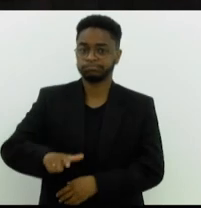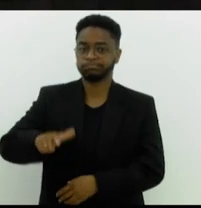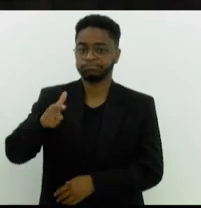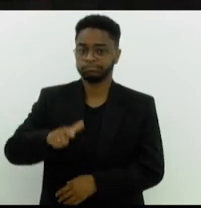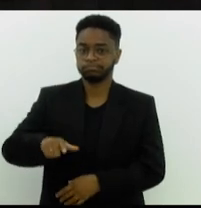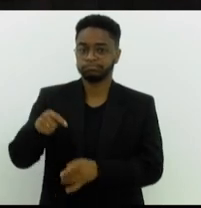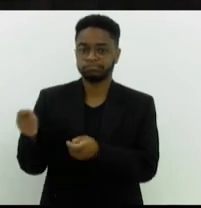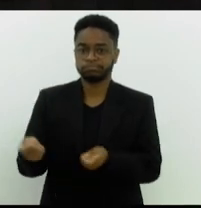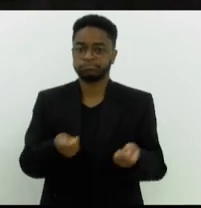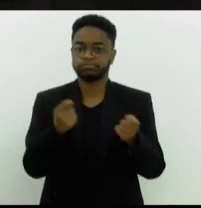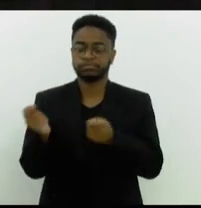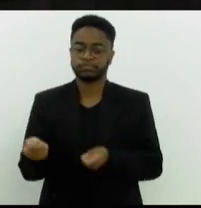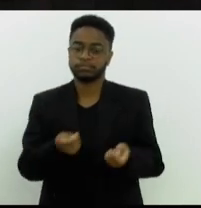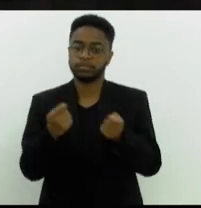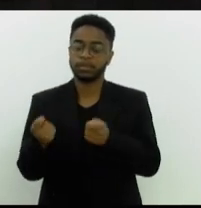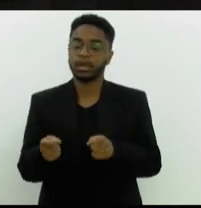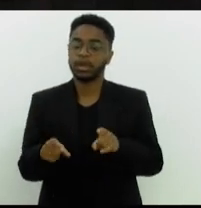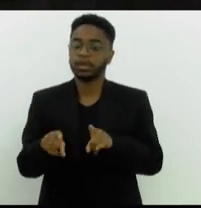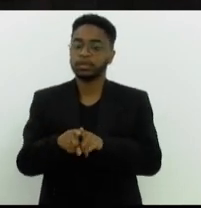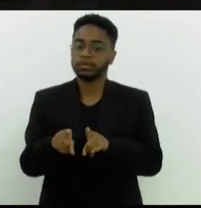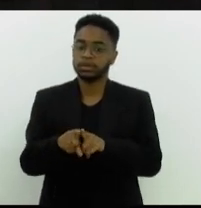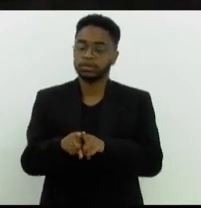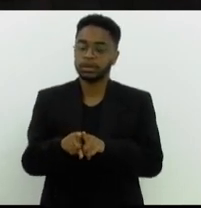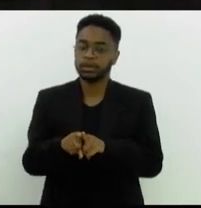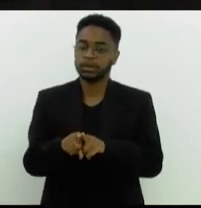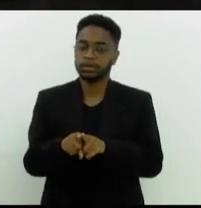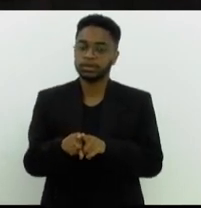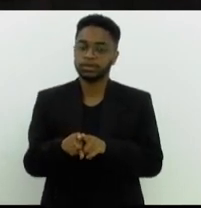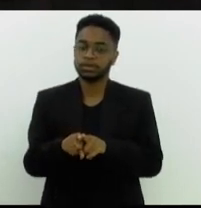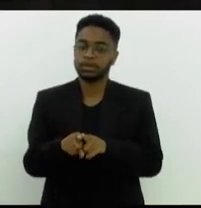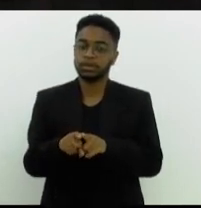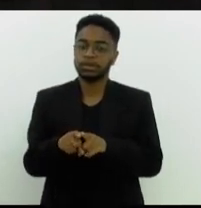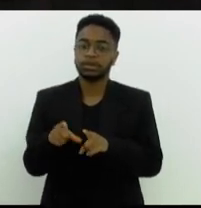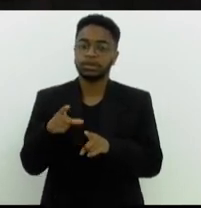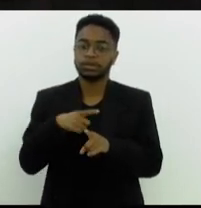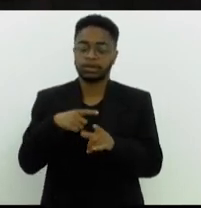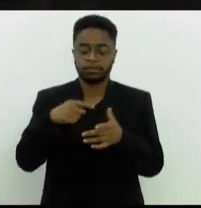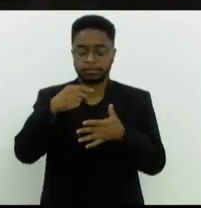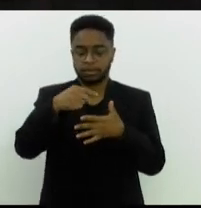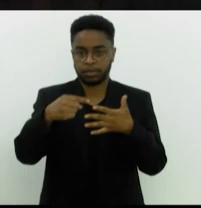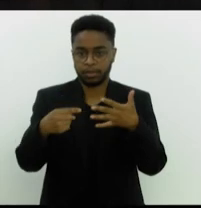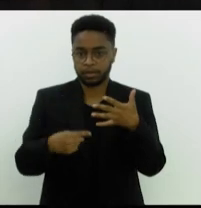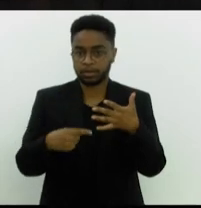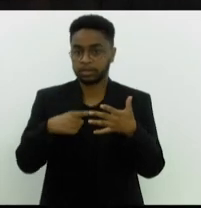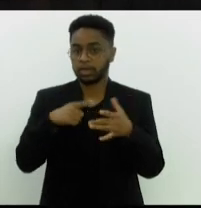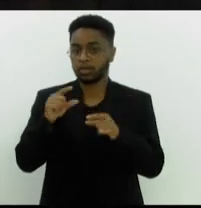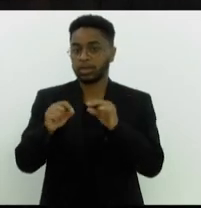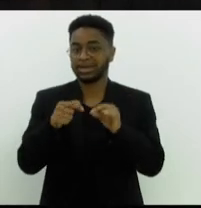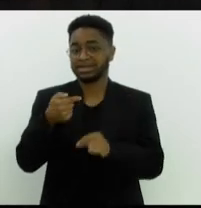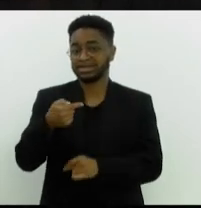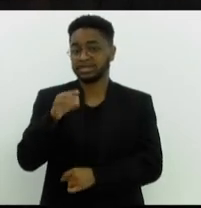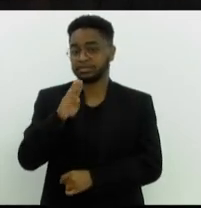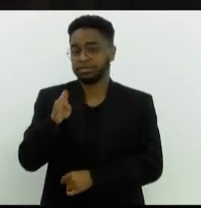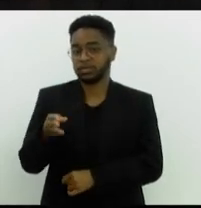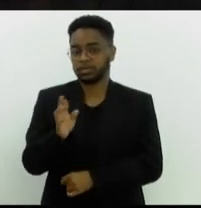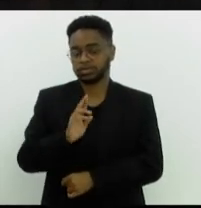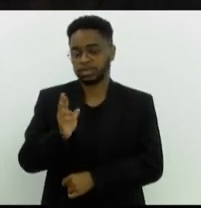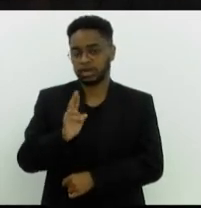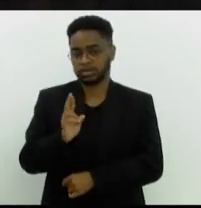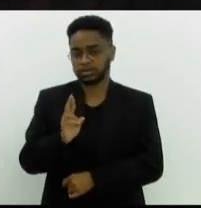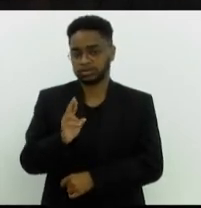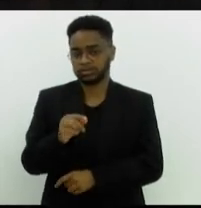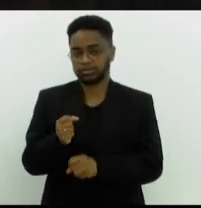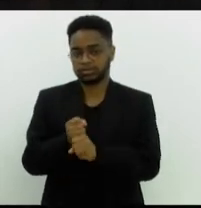ano e, com todas as atenuações que teve, ela é de 7 bilhões de reais por ano.